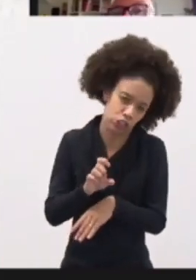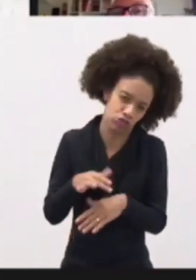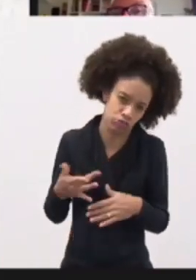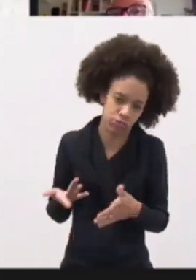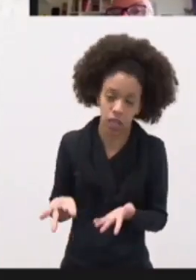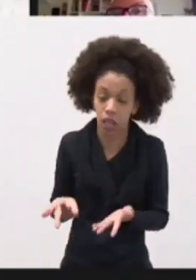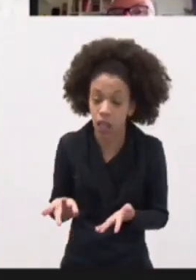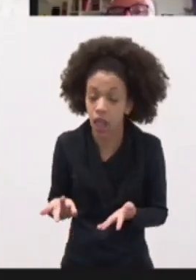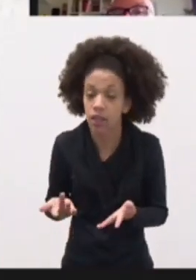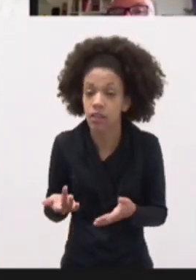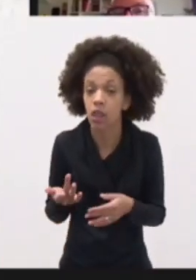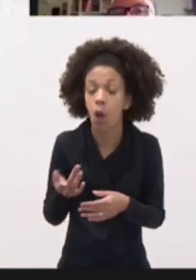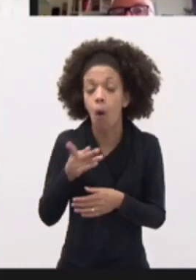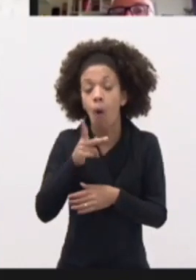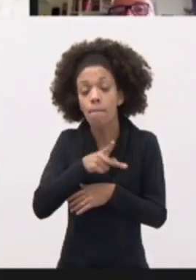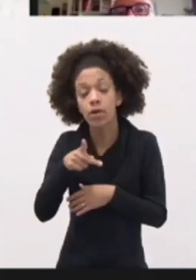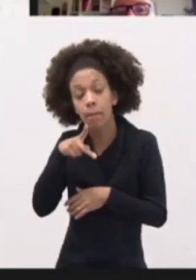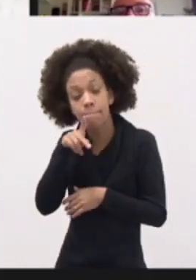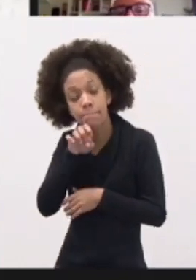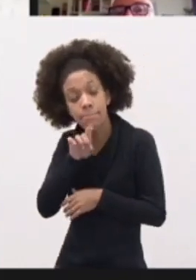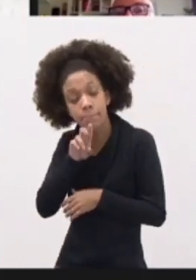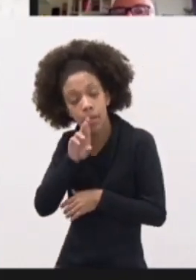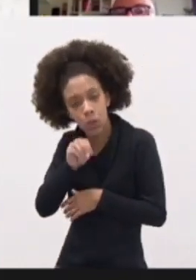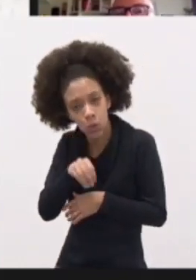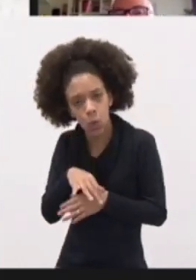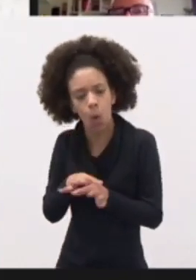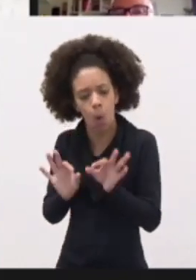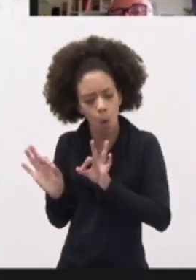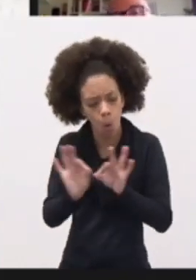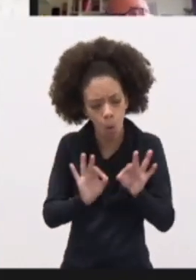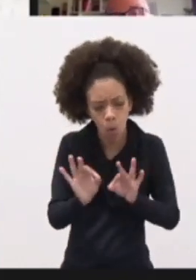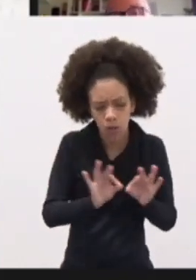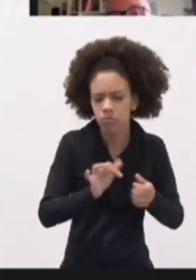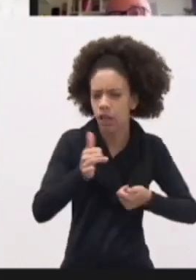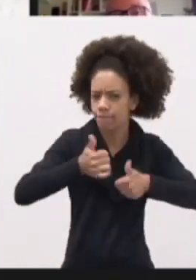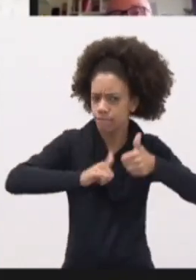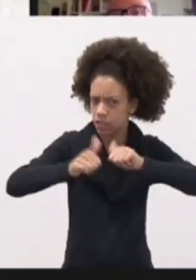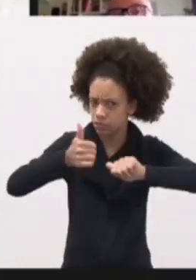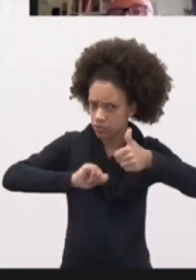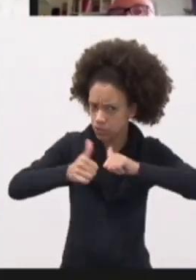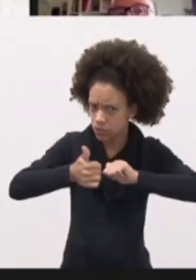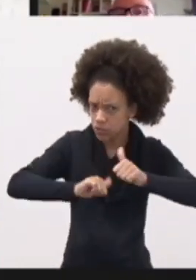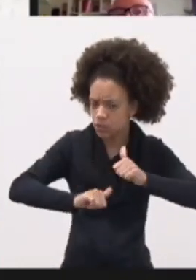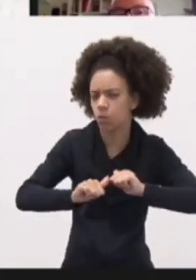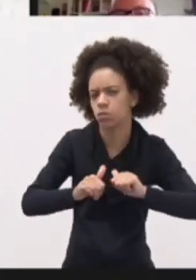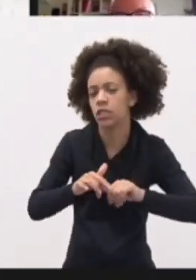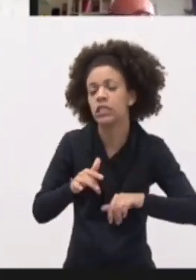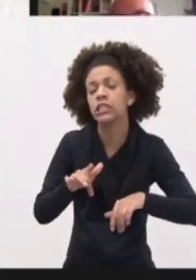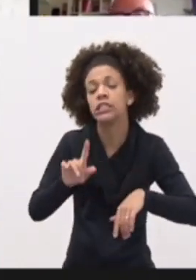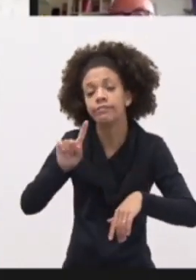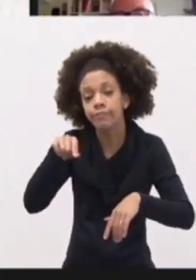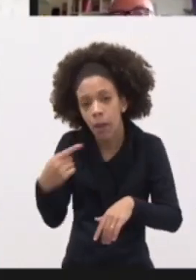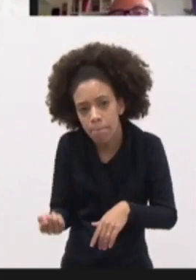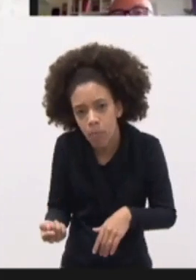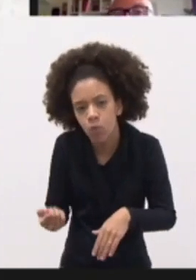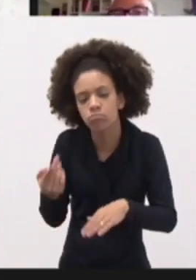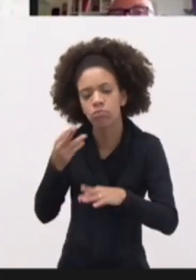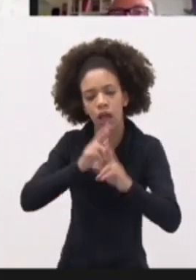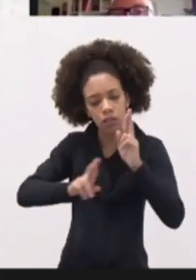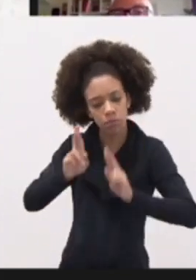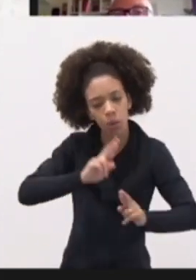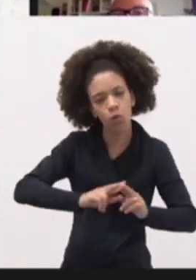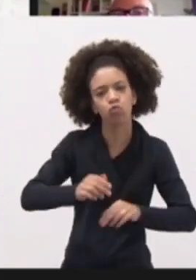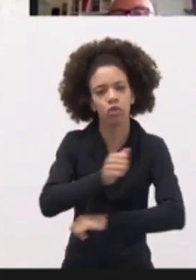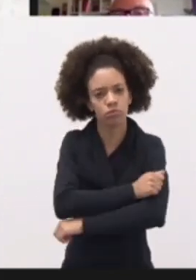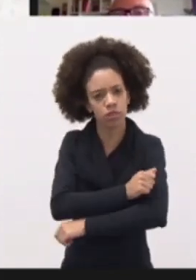a partir daí, o Pedro ele organiza as avaliações periódicas e dá devolutivas aos estudantes para